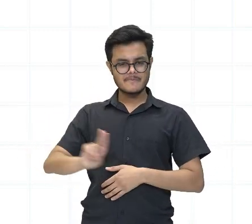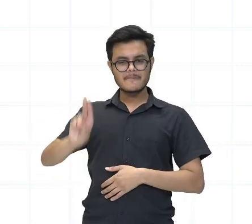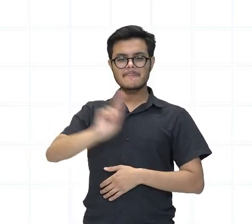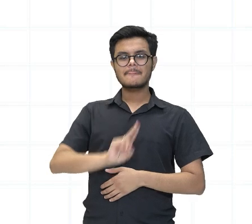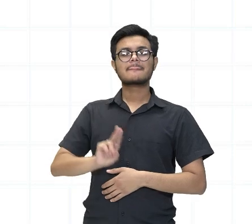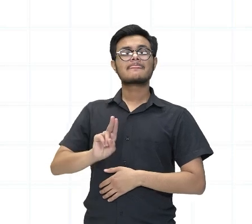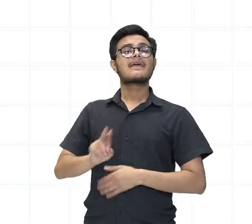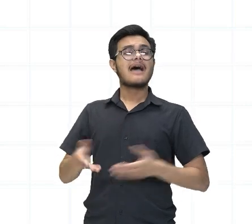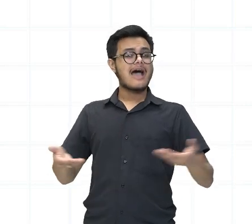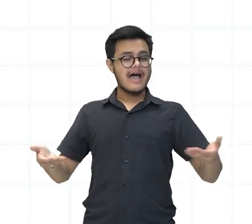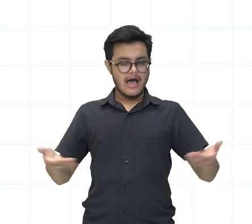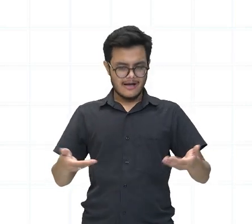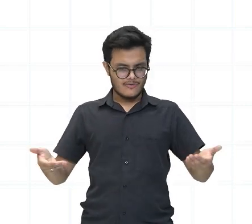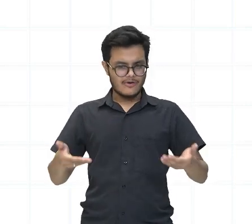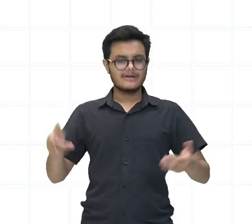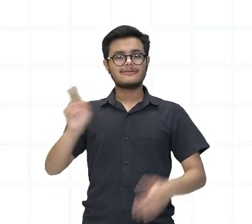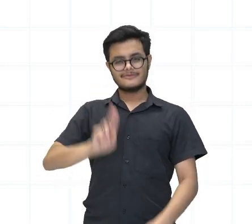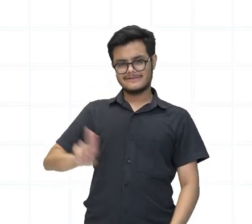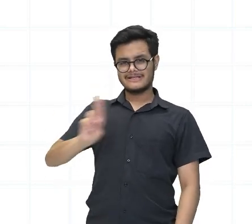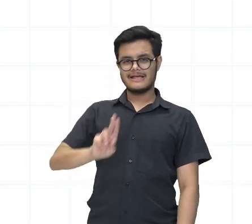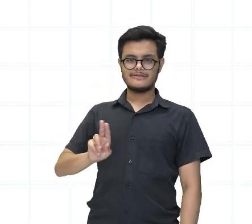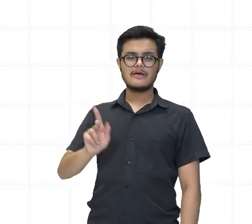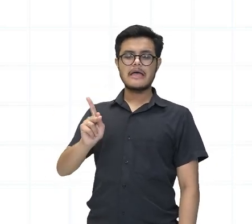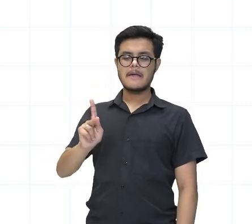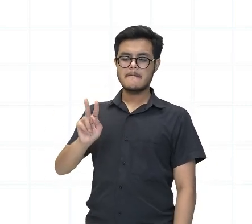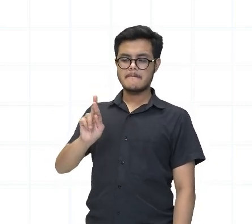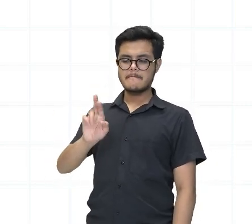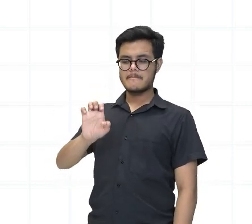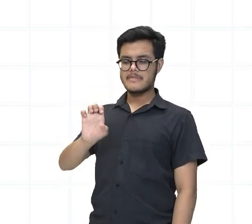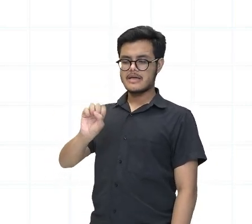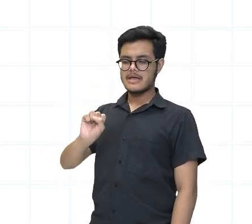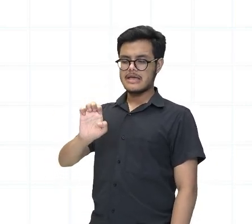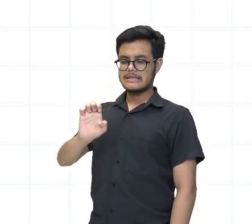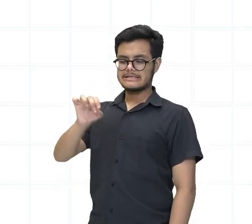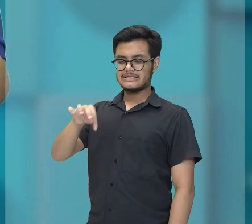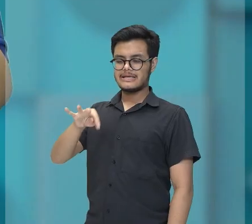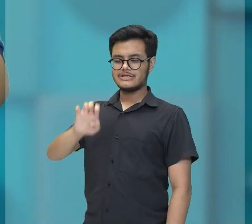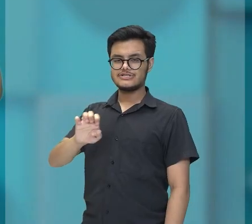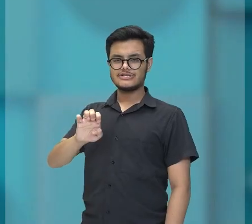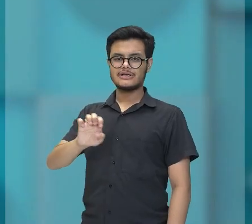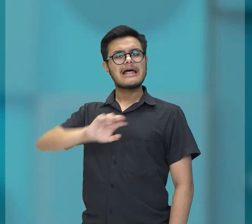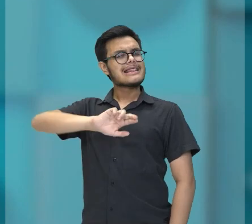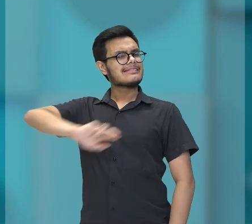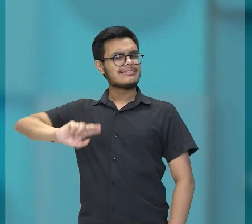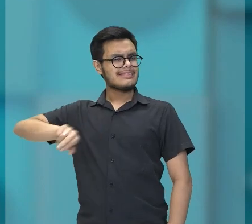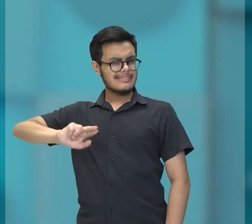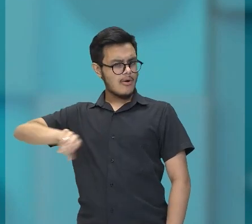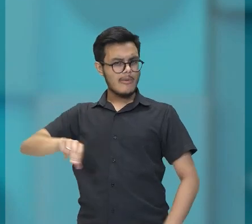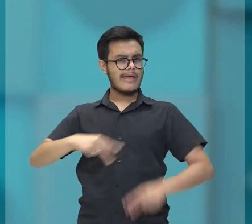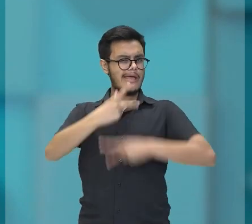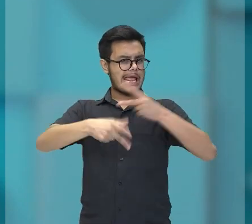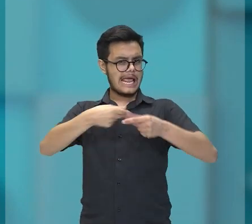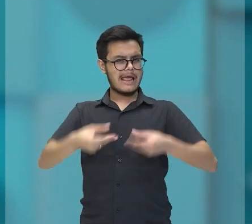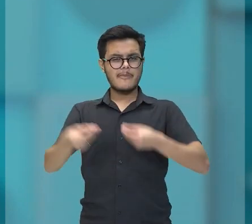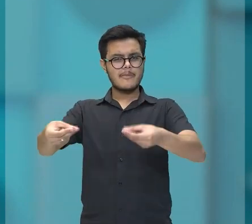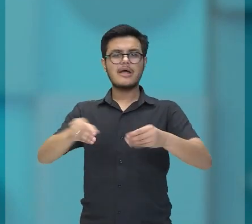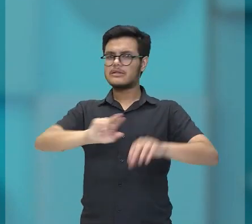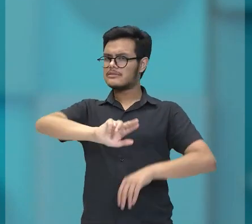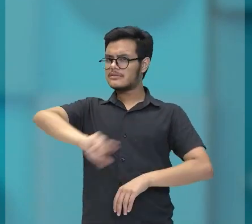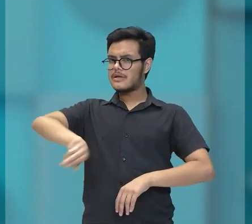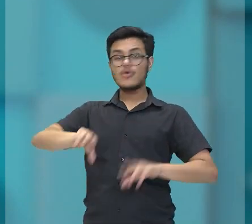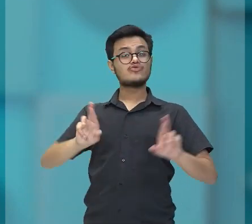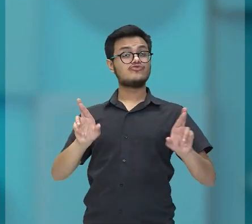do presente. Então, perceberam que, de fato, a forma verbal é densa,